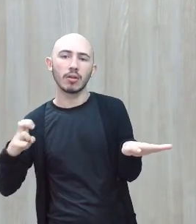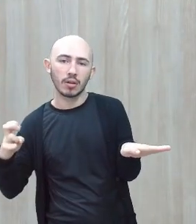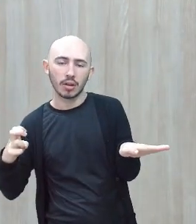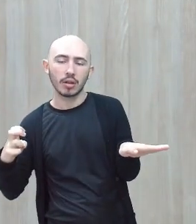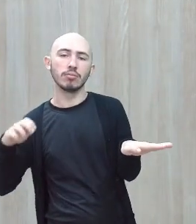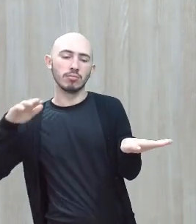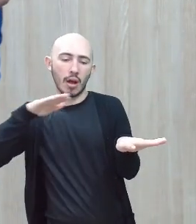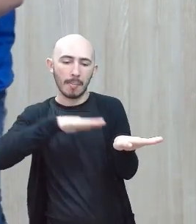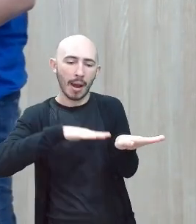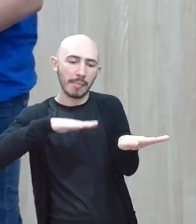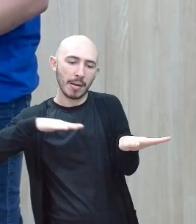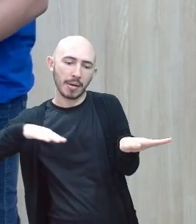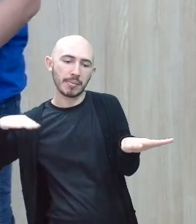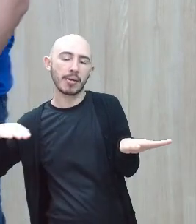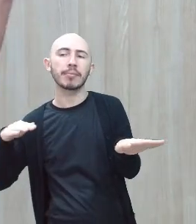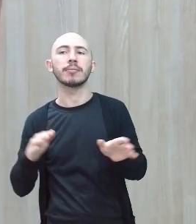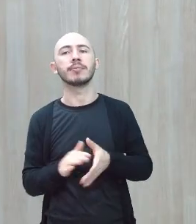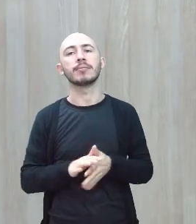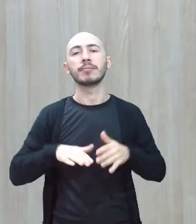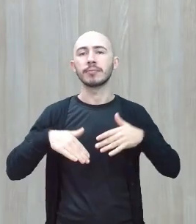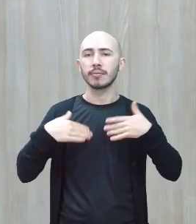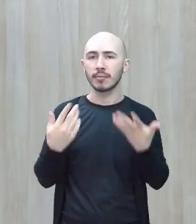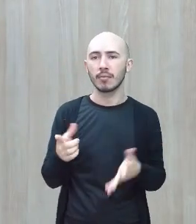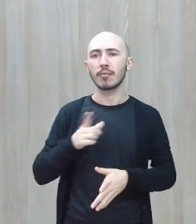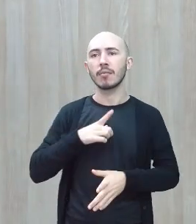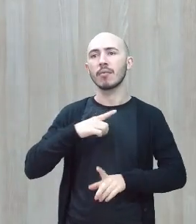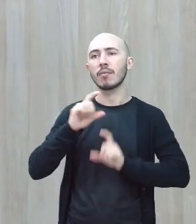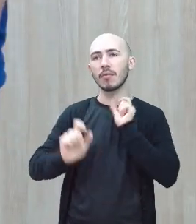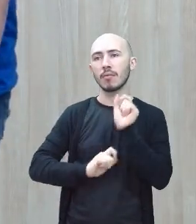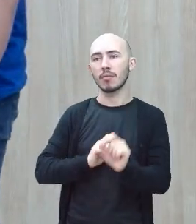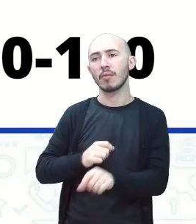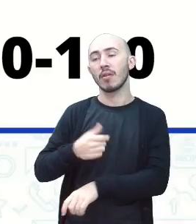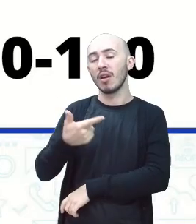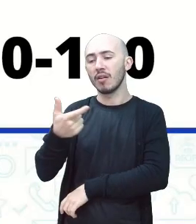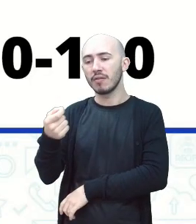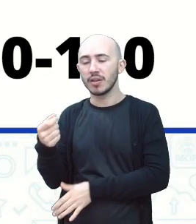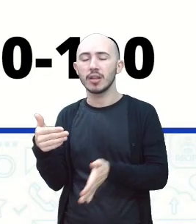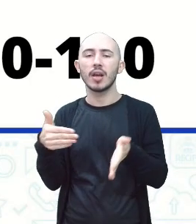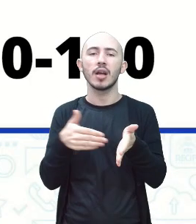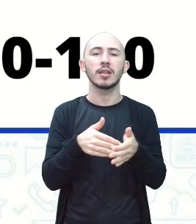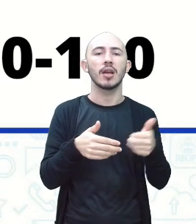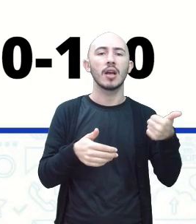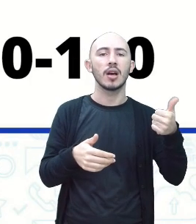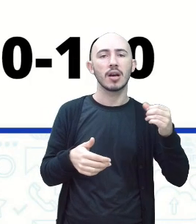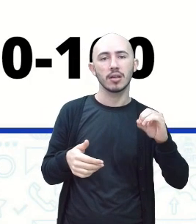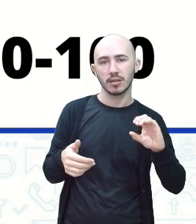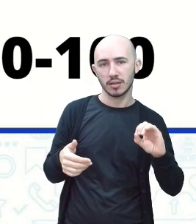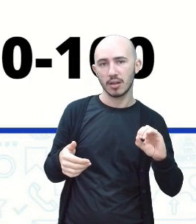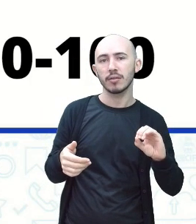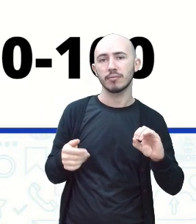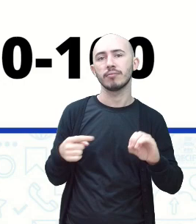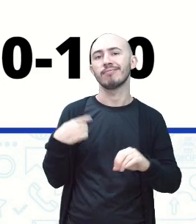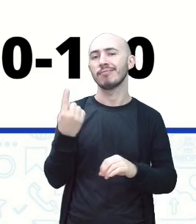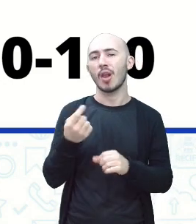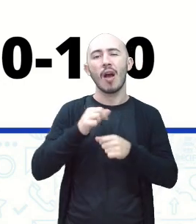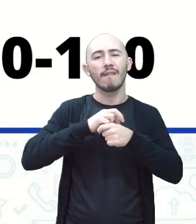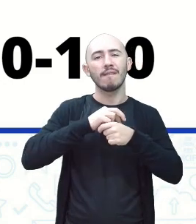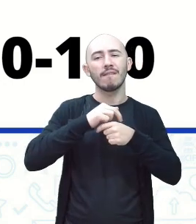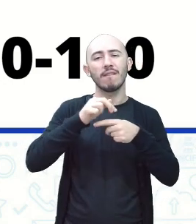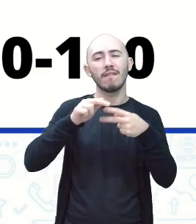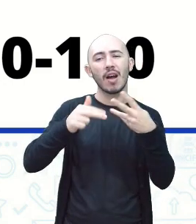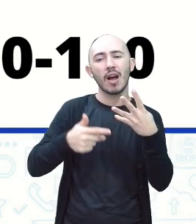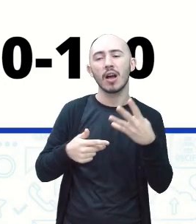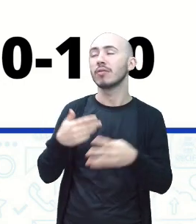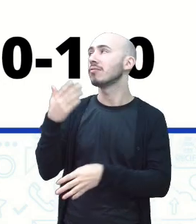bom? Então aqui a gente tem do 20 até o centésimo, são vários que nós temos aqui, tá certo? Só para vocês terem